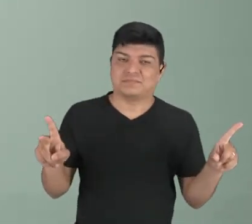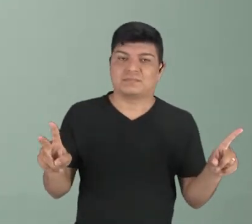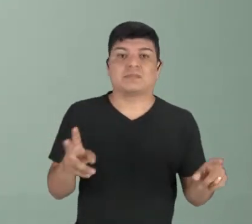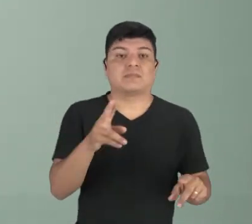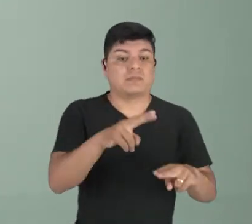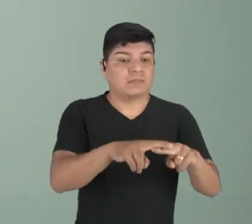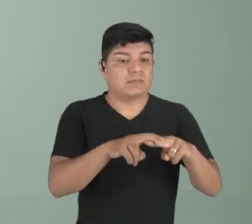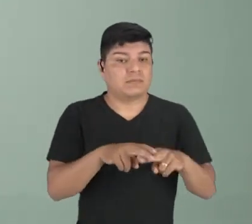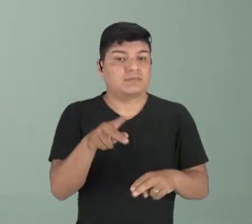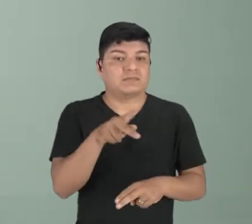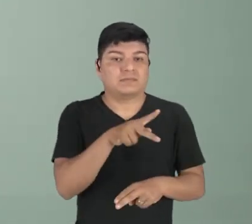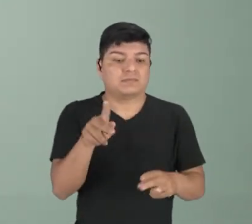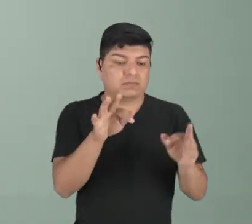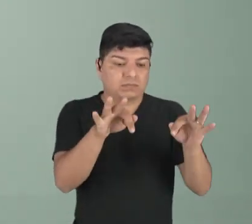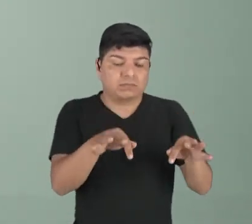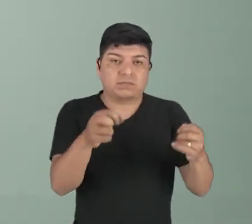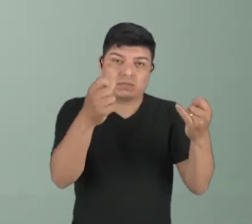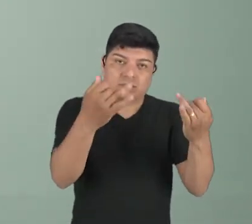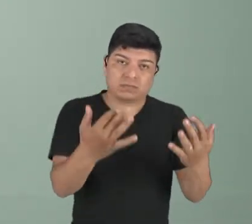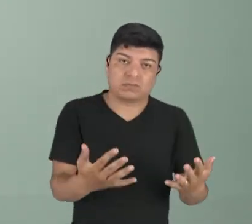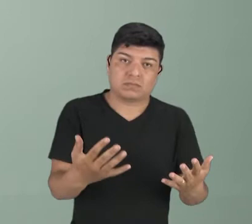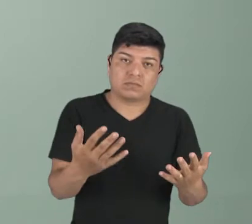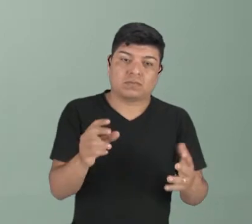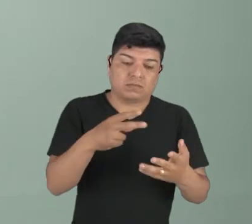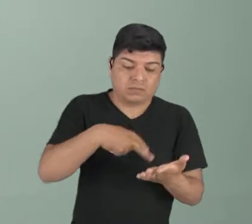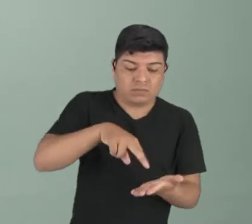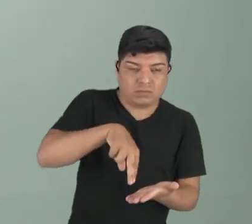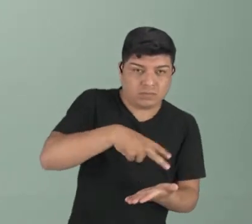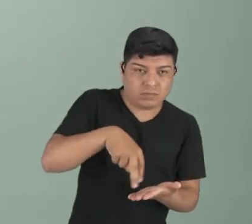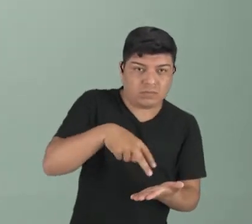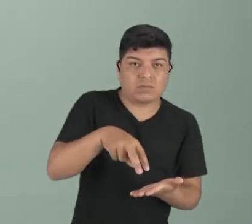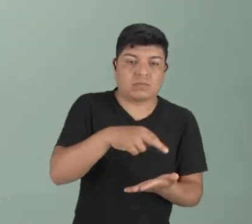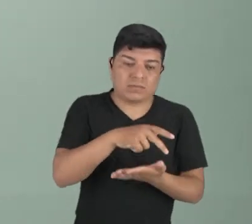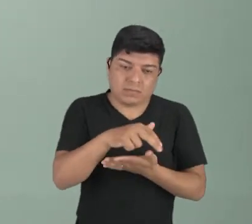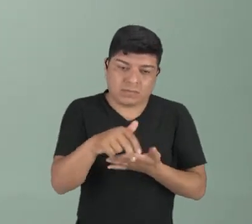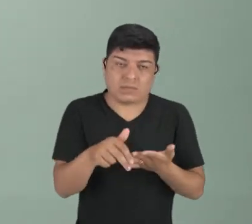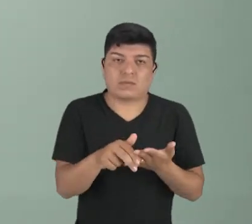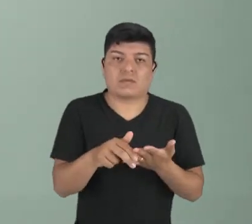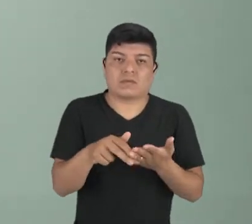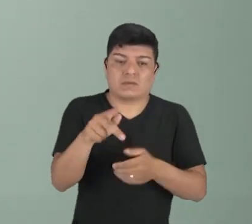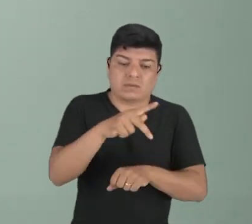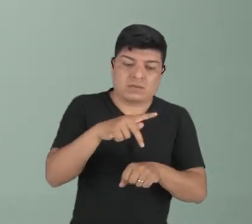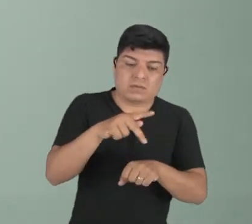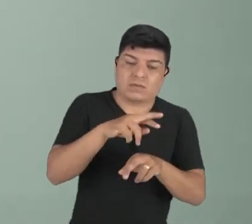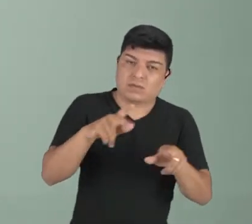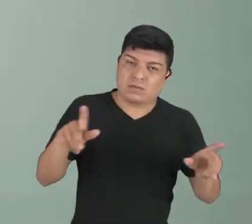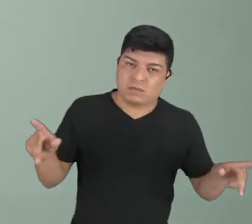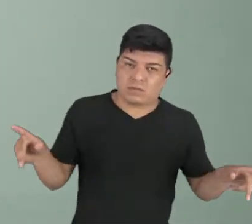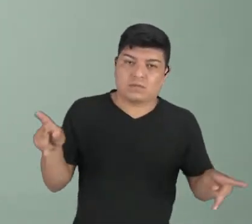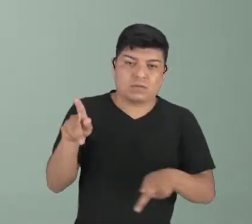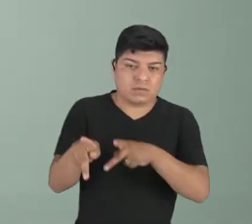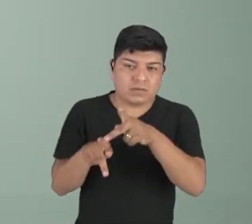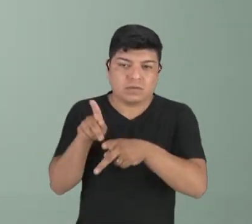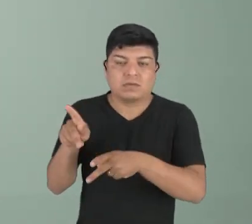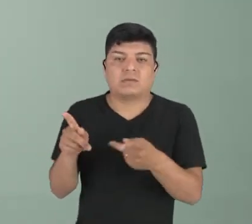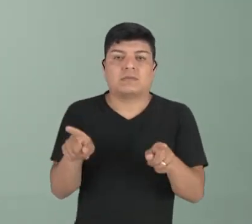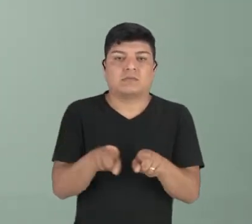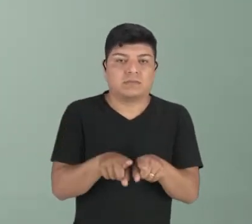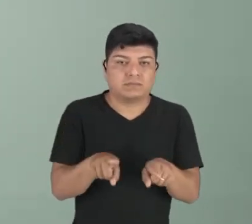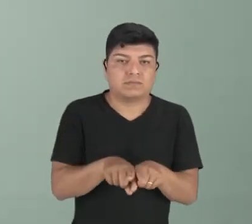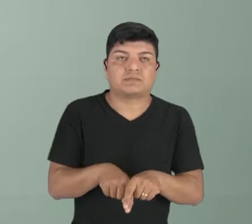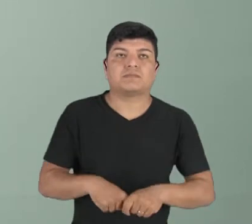Por isso o professor falou aqui no final que a dança é realizada de diversas maneiras em diferentes países e civilizações,